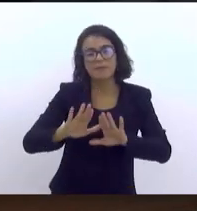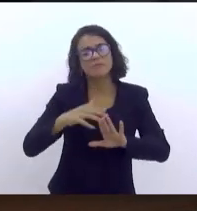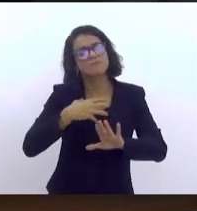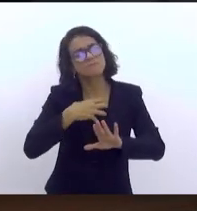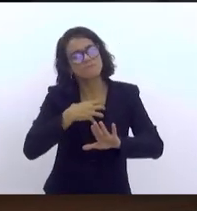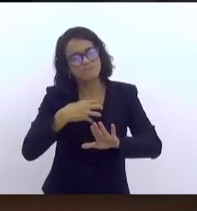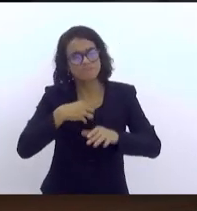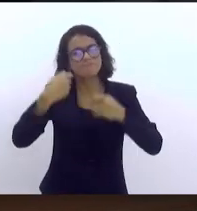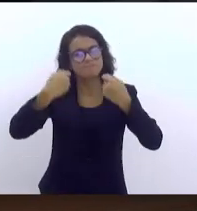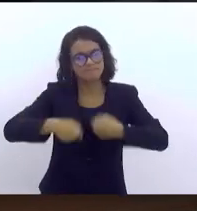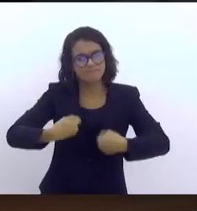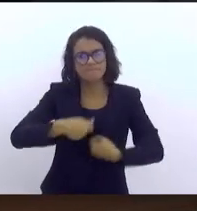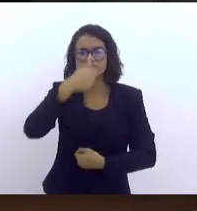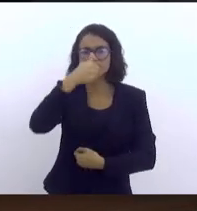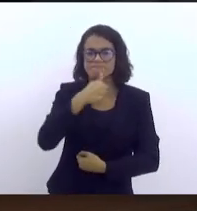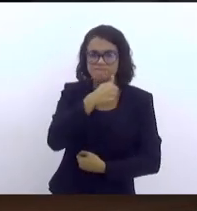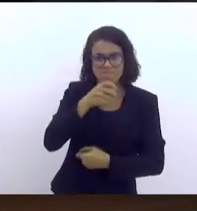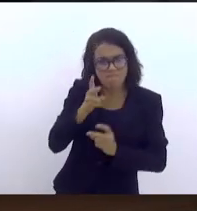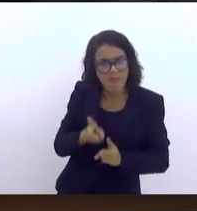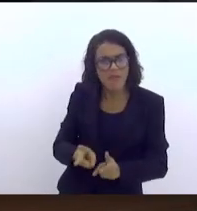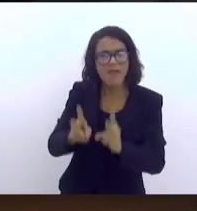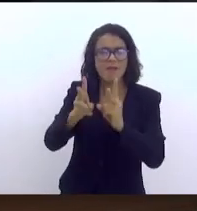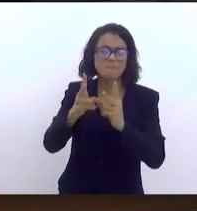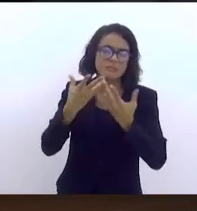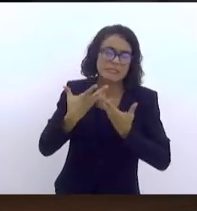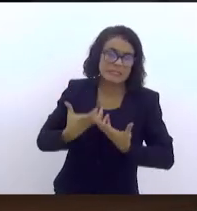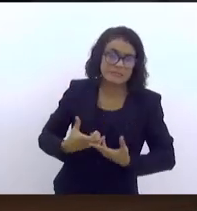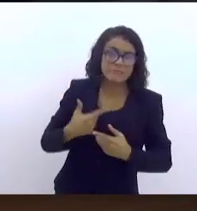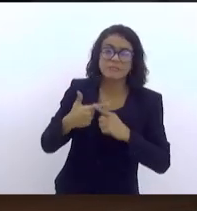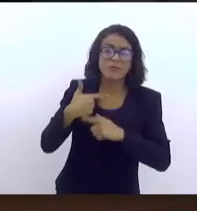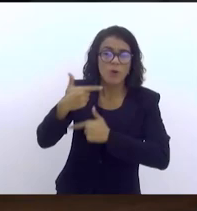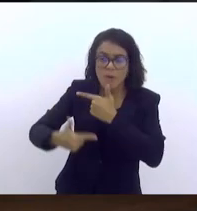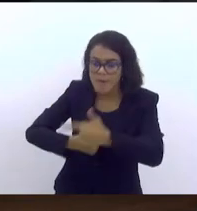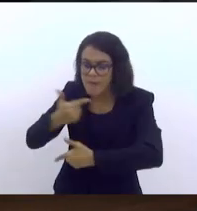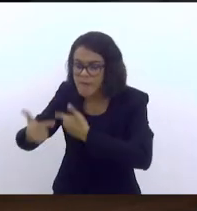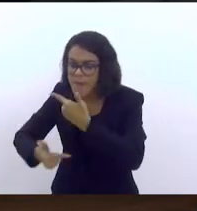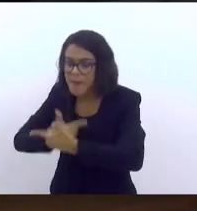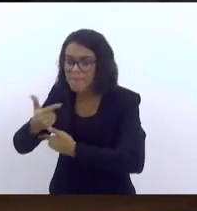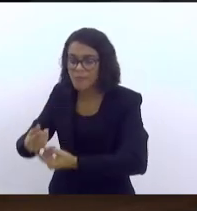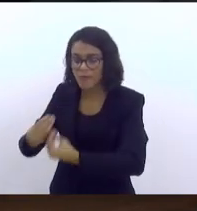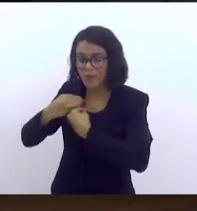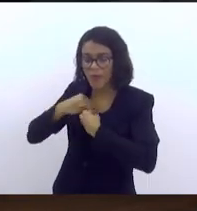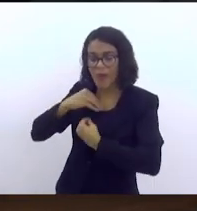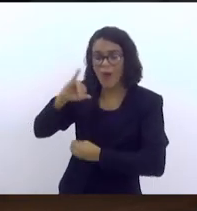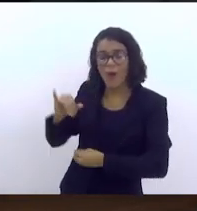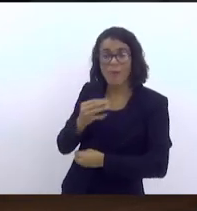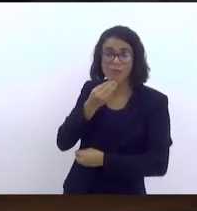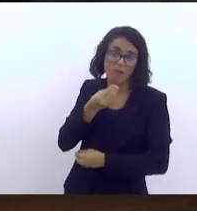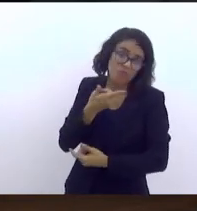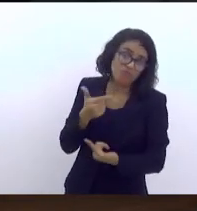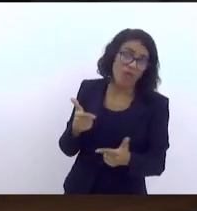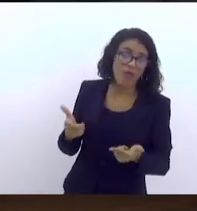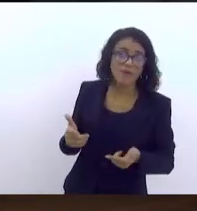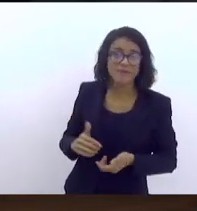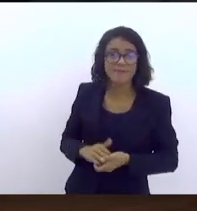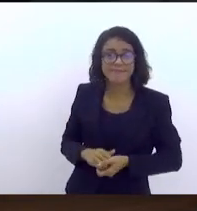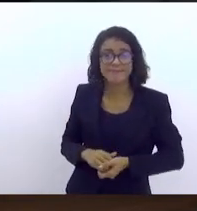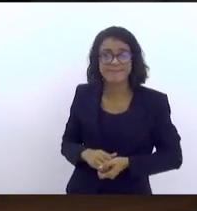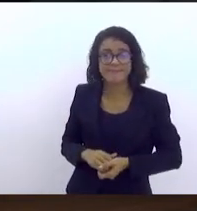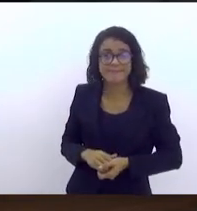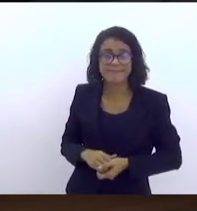sinto que eu tenho que fazer Independente de estar cansada porque se eu não correr atrás disso eu não vou me dar nenhuma oportunidade porque eu já não tenho